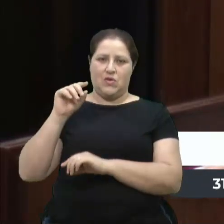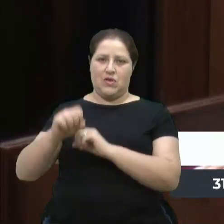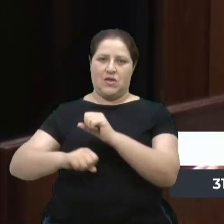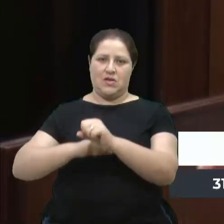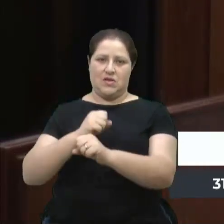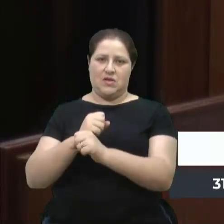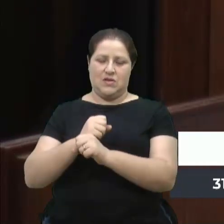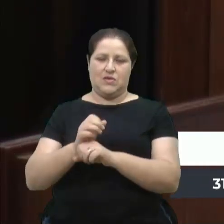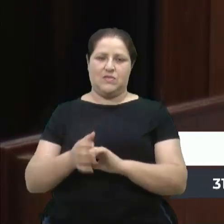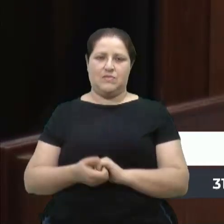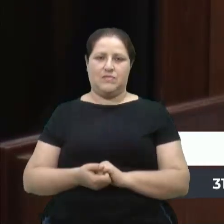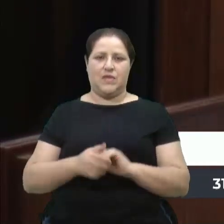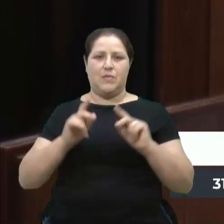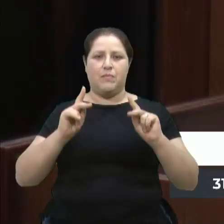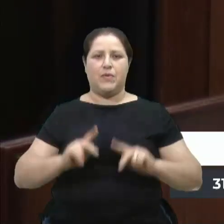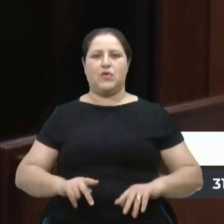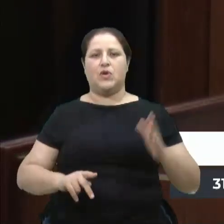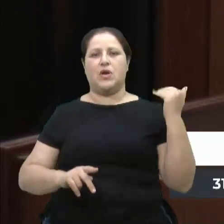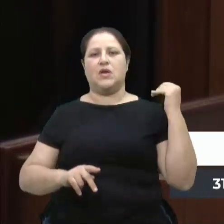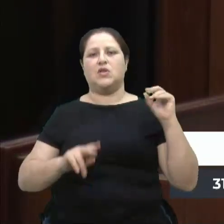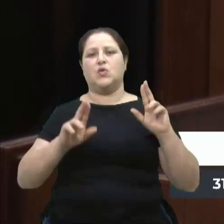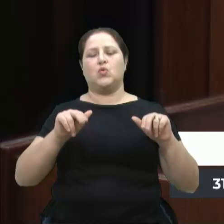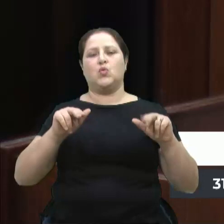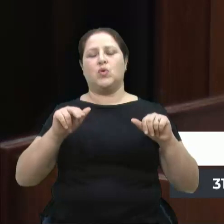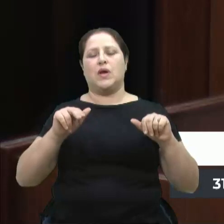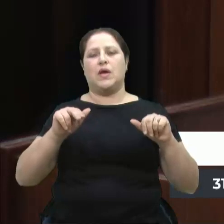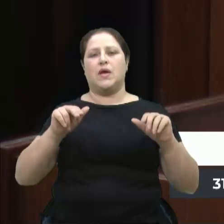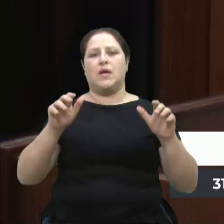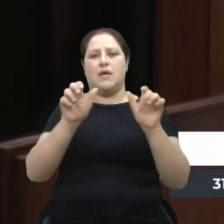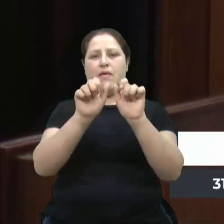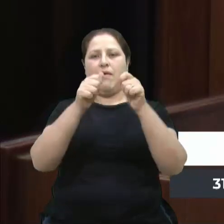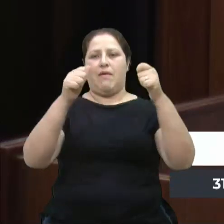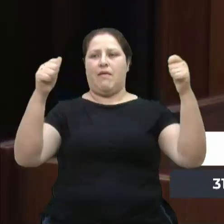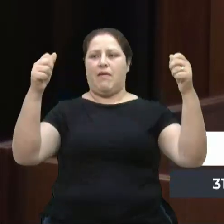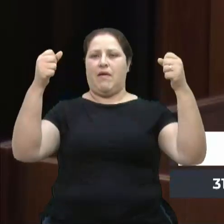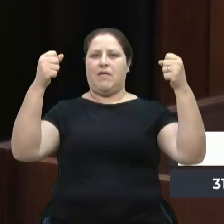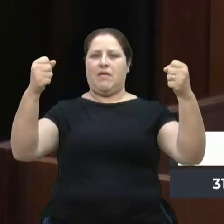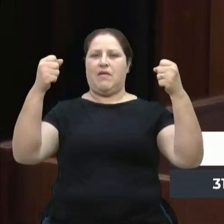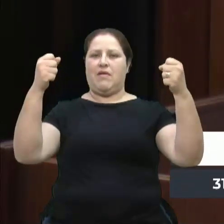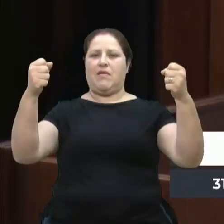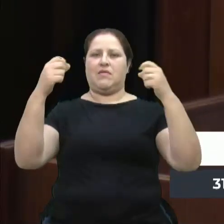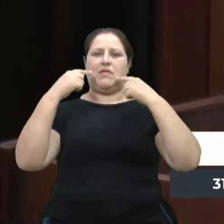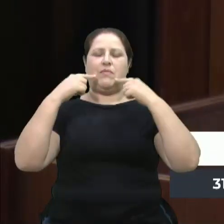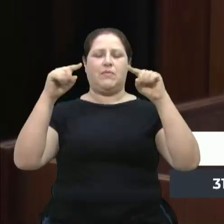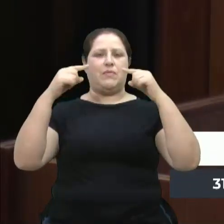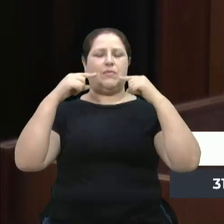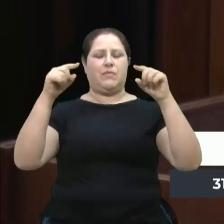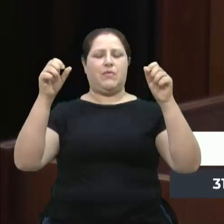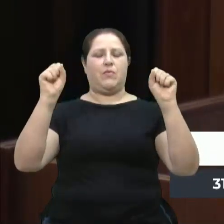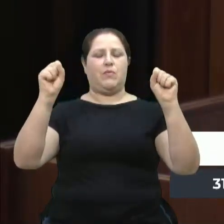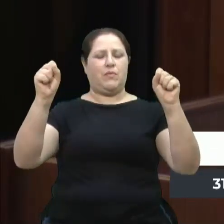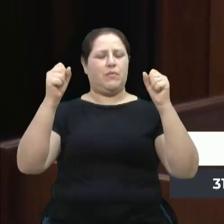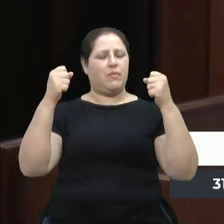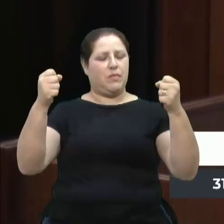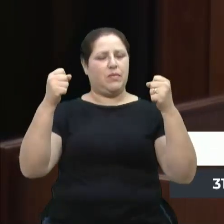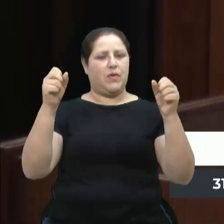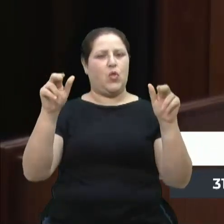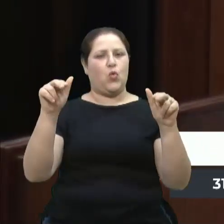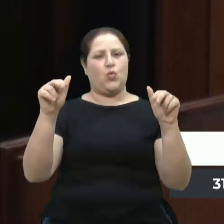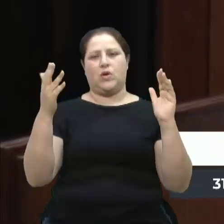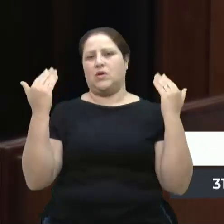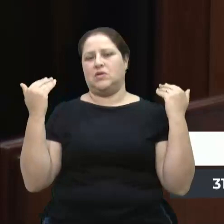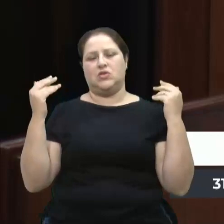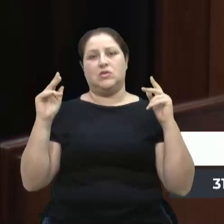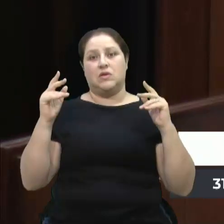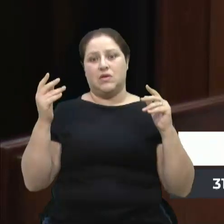Pessoas que nunca tinham segurado um cartaz de protesto, um protesto que passou, antigamente, o vereador